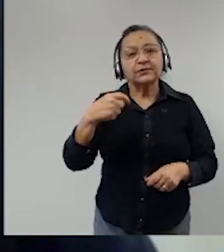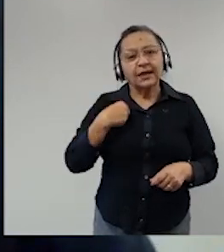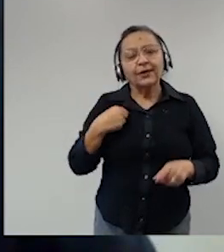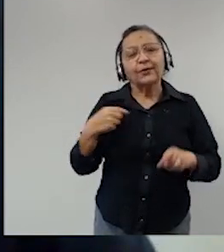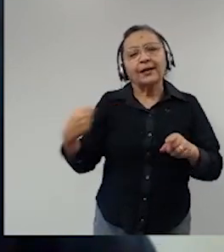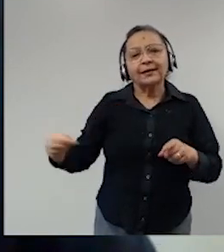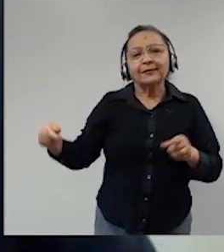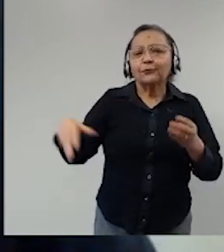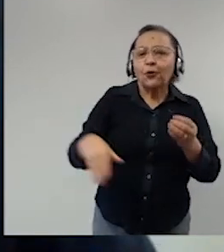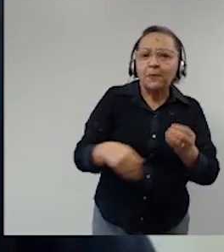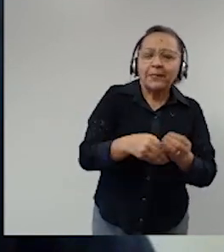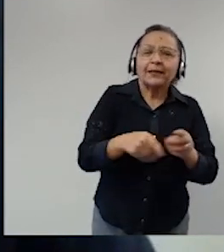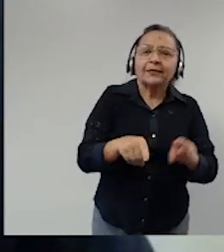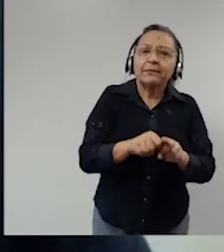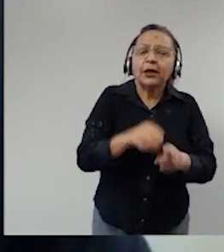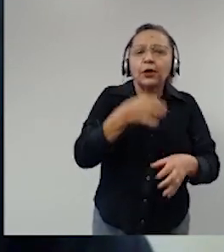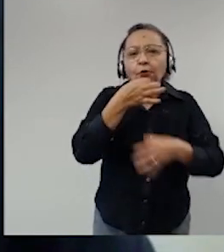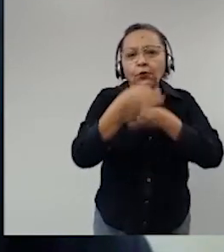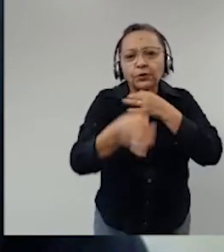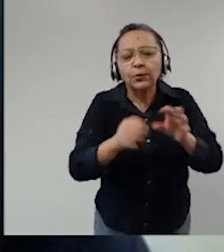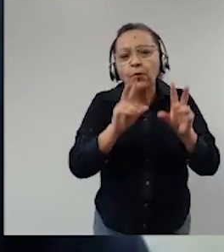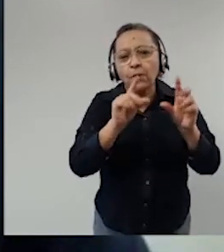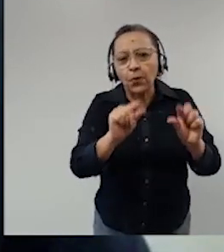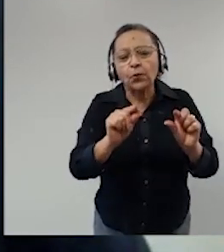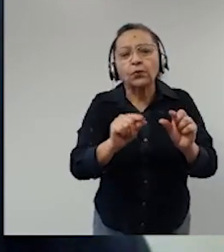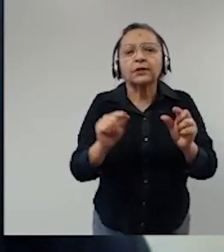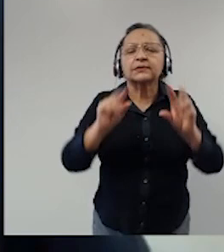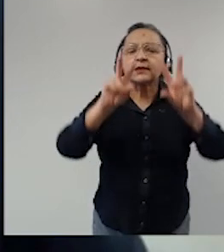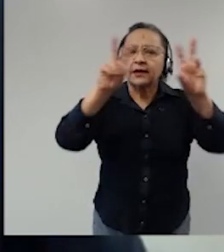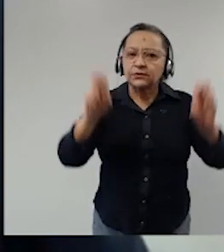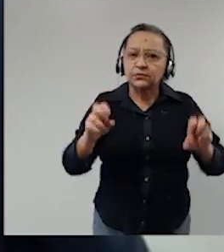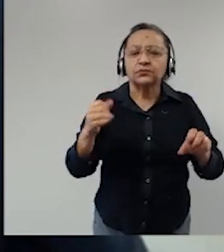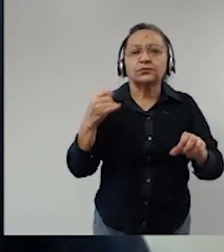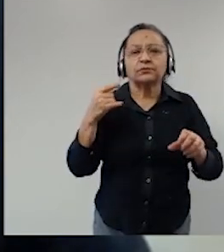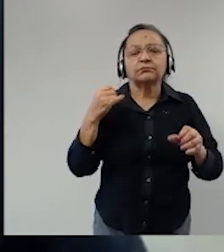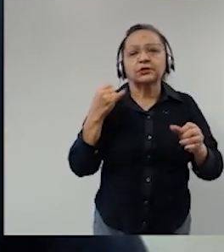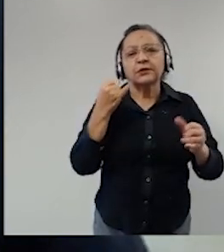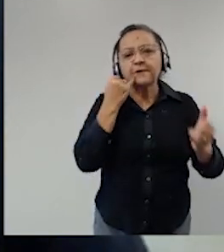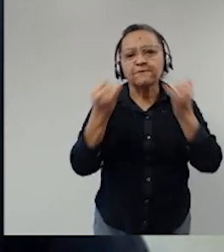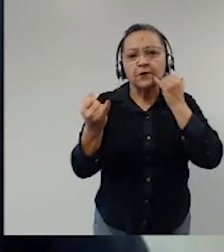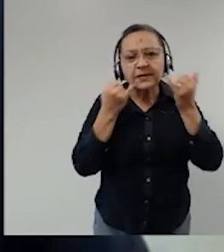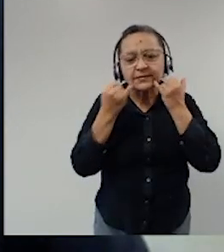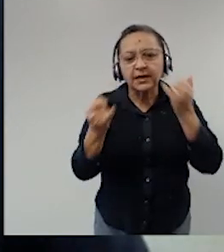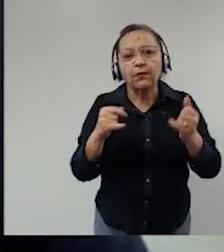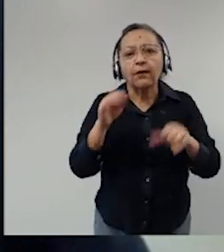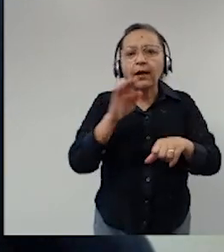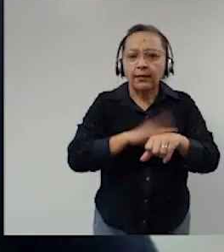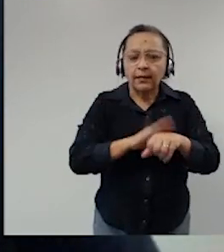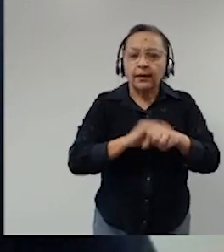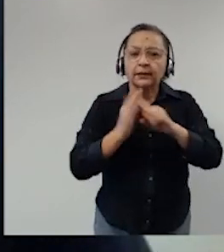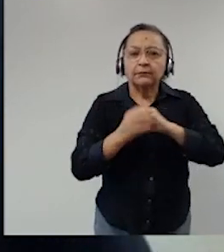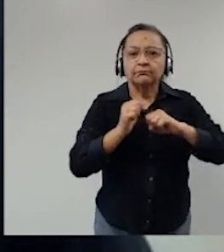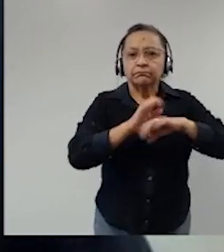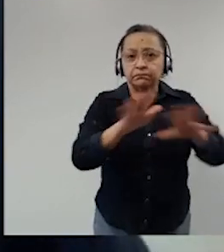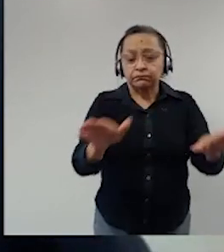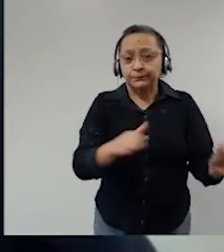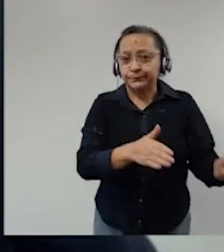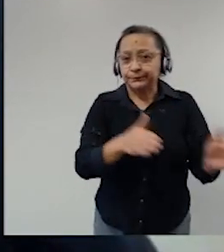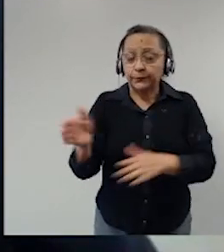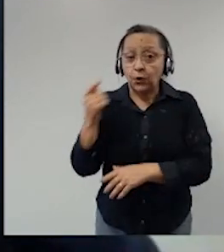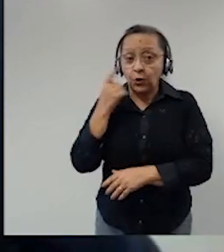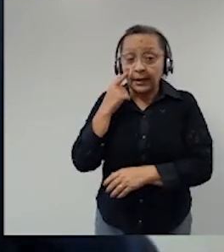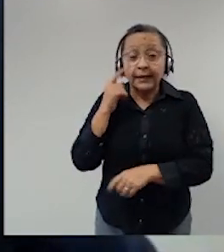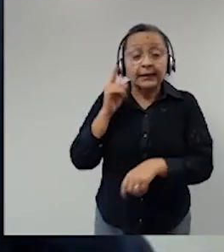que se refere à temática do acesso à informação em tempo de pandemia. Em tempos de normalidade,